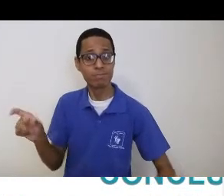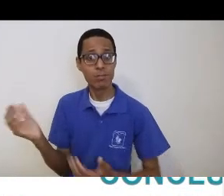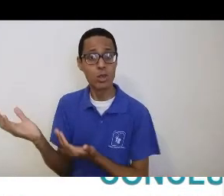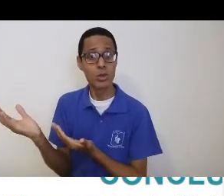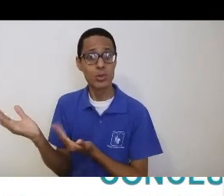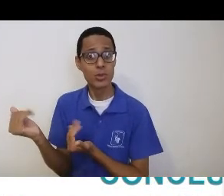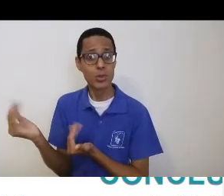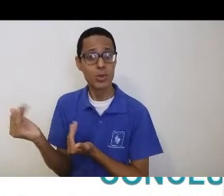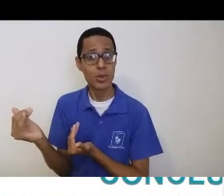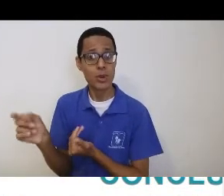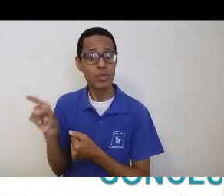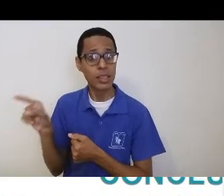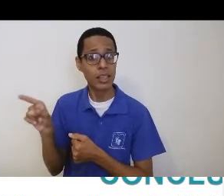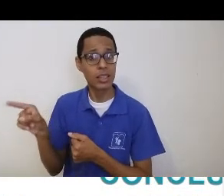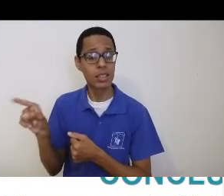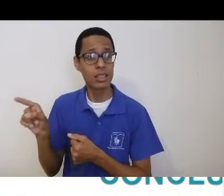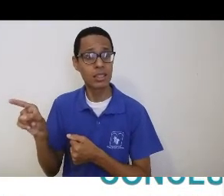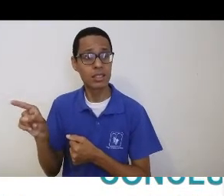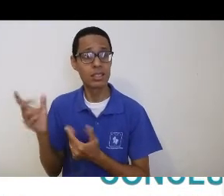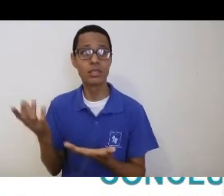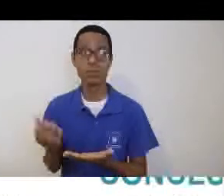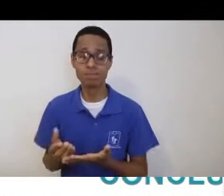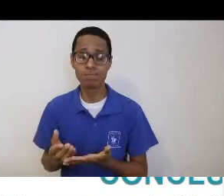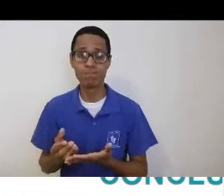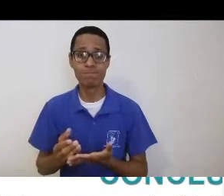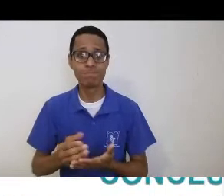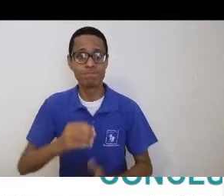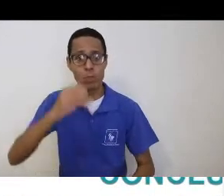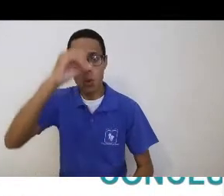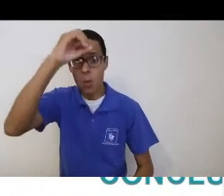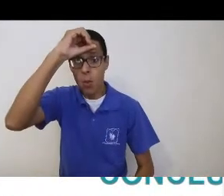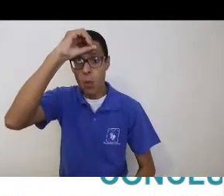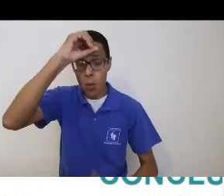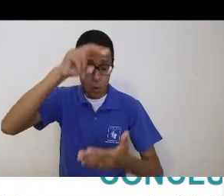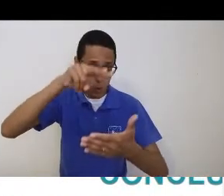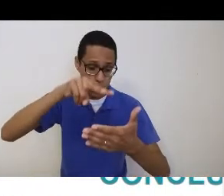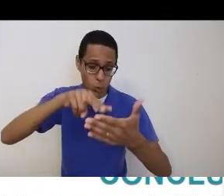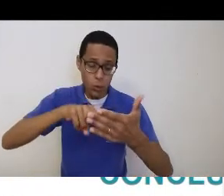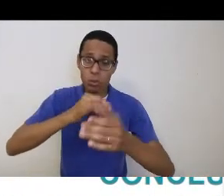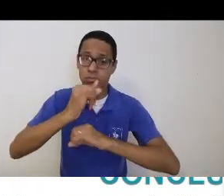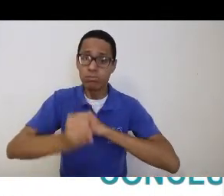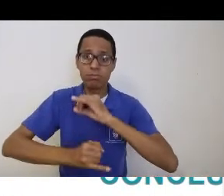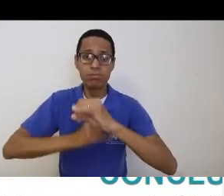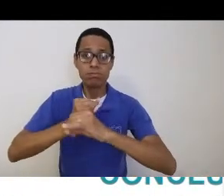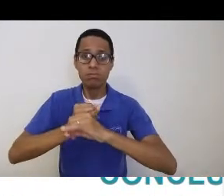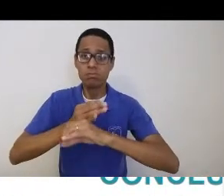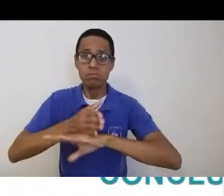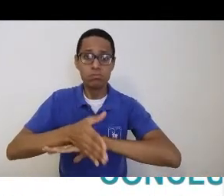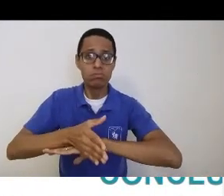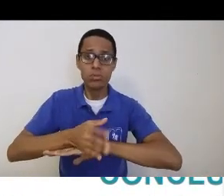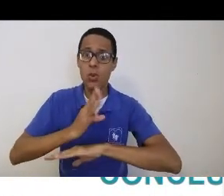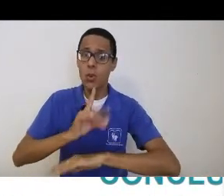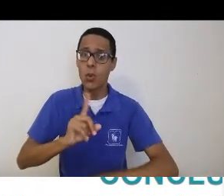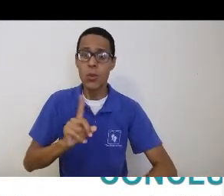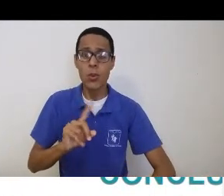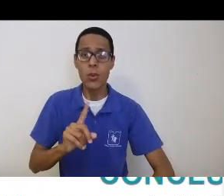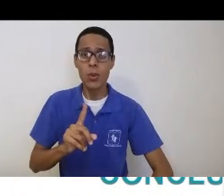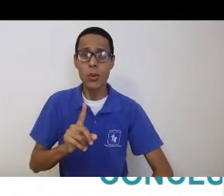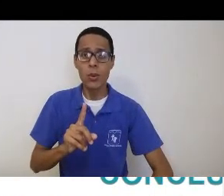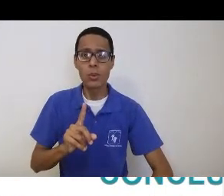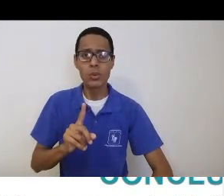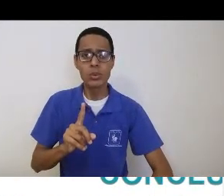um questionamento. O que levou um sujeito jovem que nós atendemos, em pleno